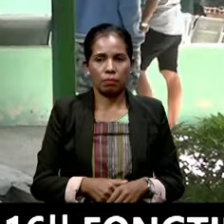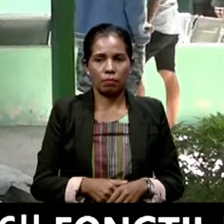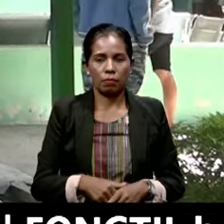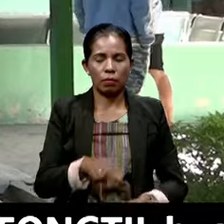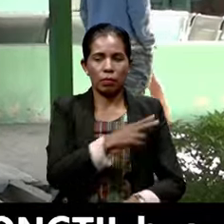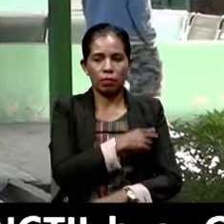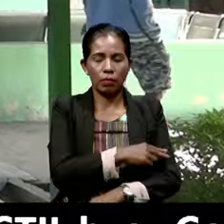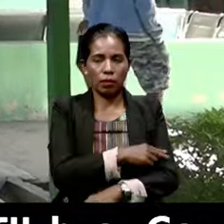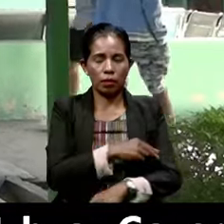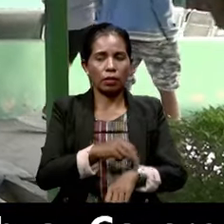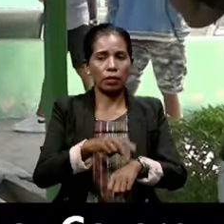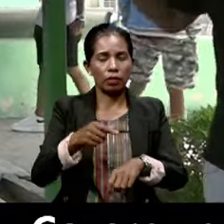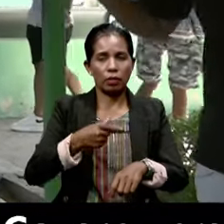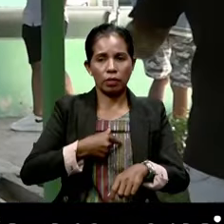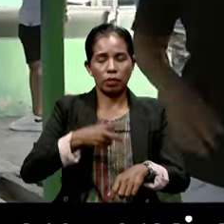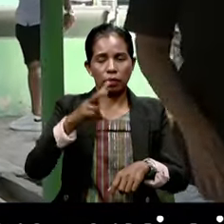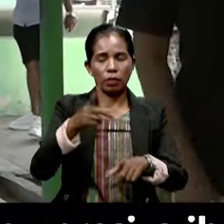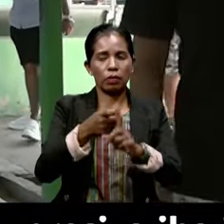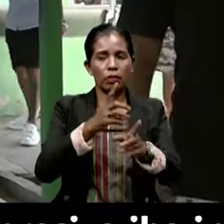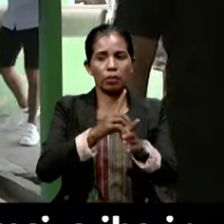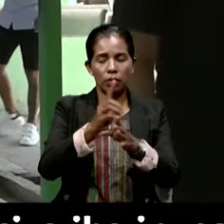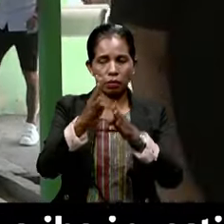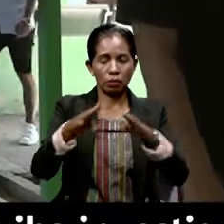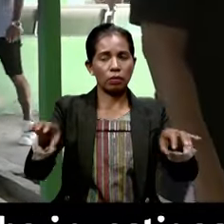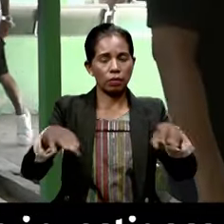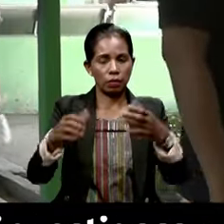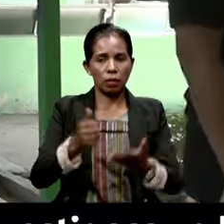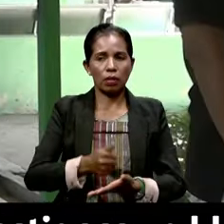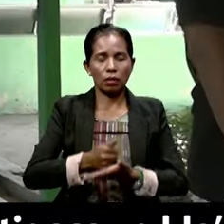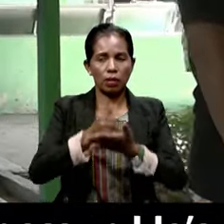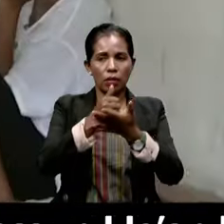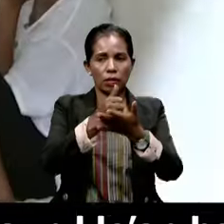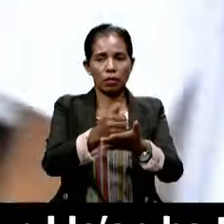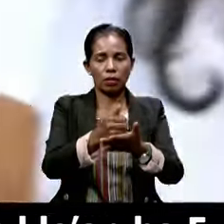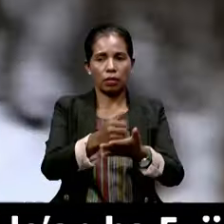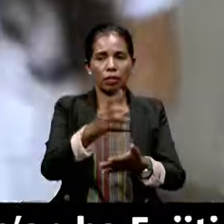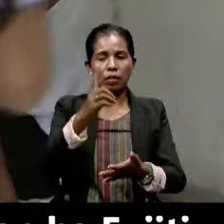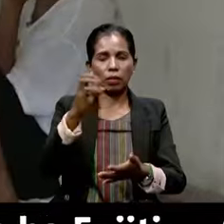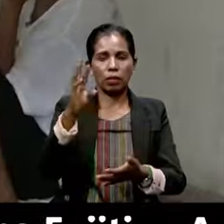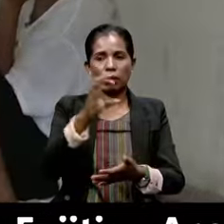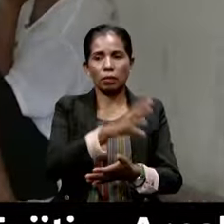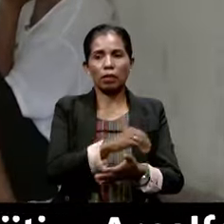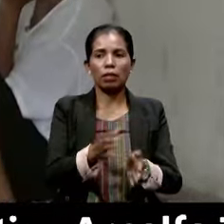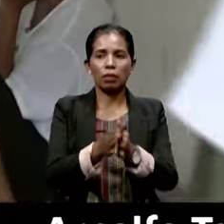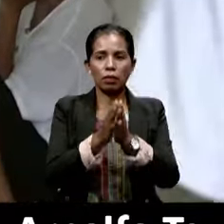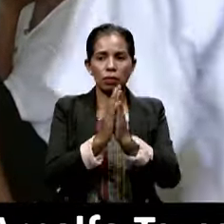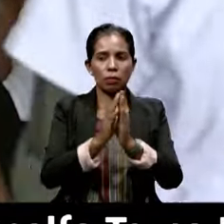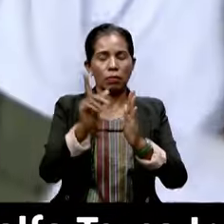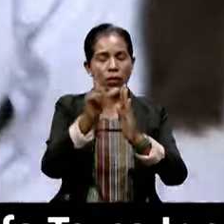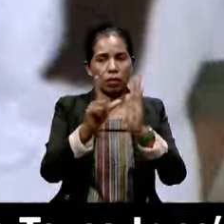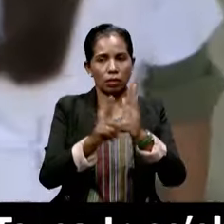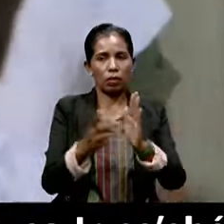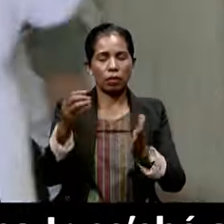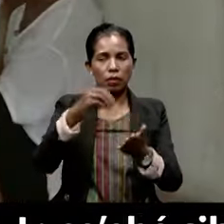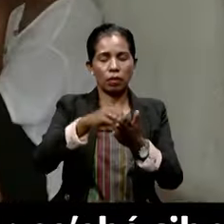Hospital Nacional Guido Valadares lihusi diretor serviço apoio diagnóstico terapêutica husu ba legislador sira atu